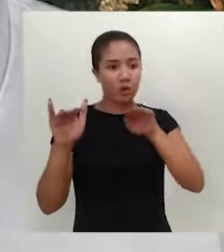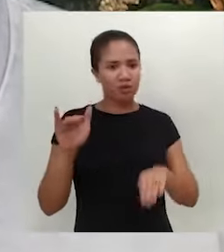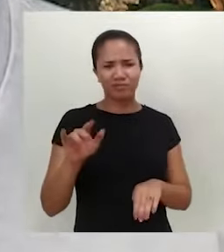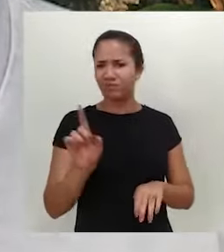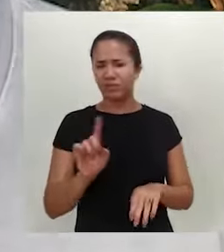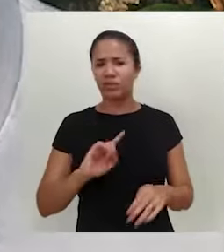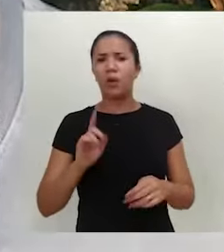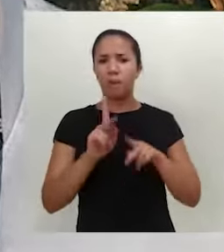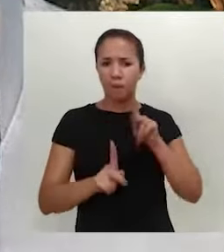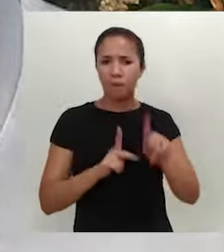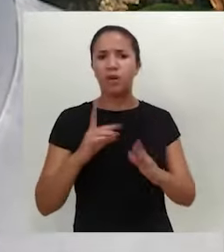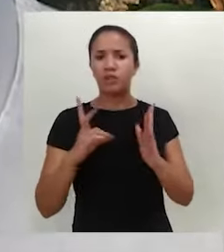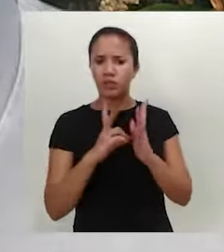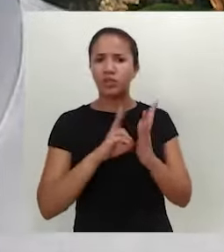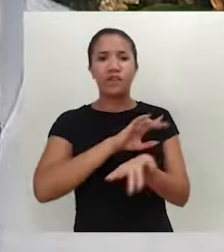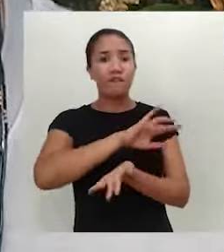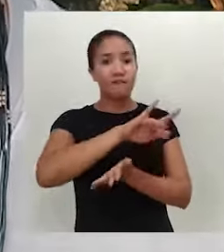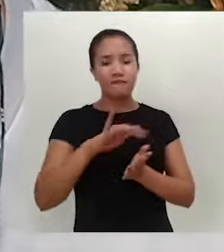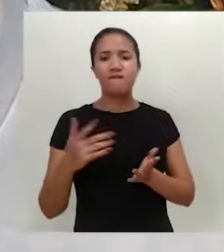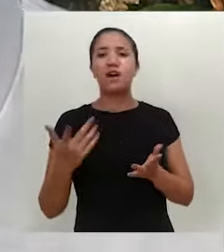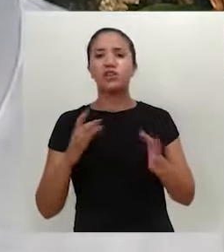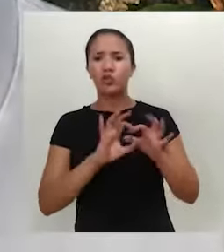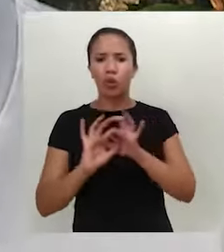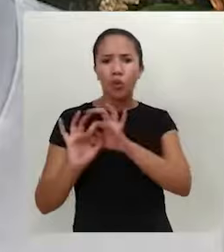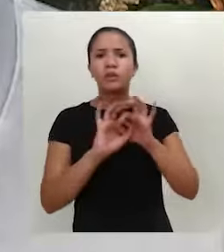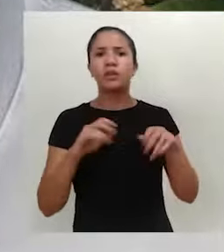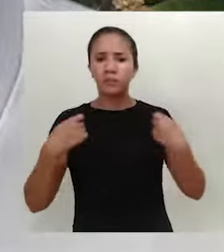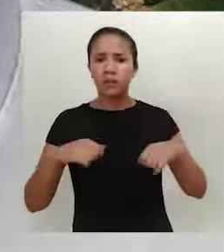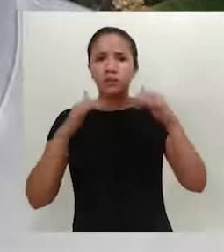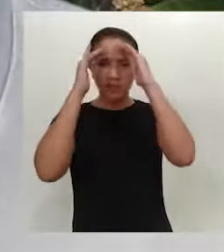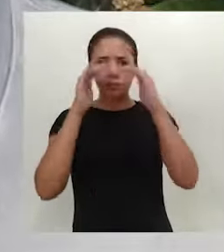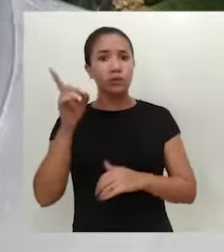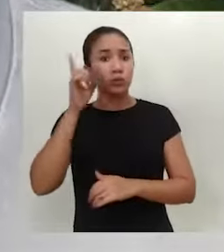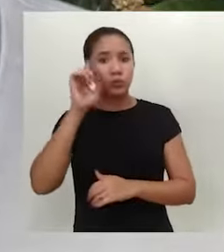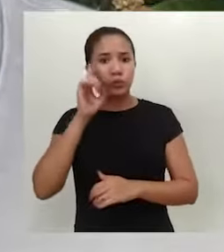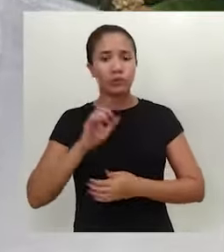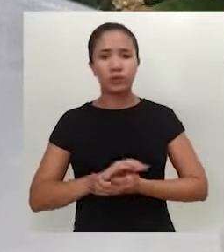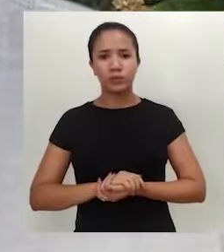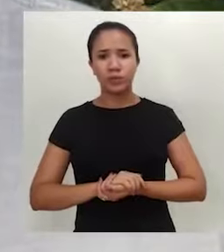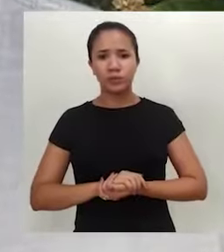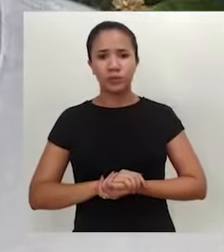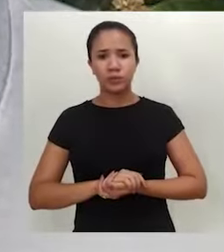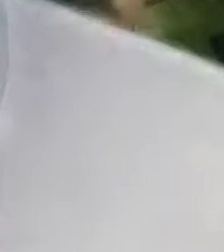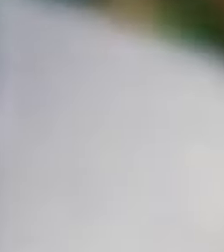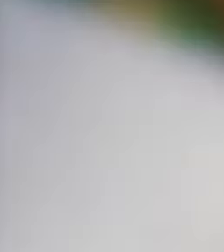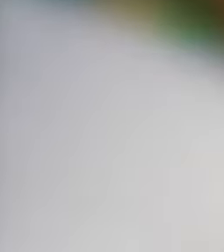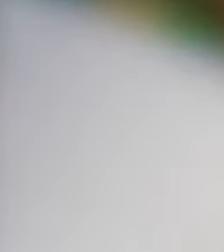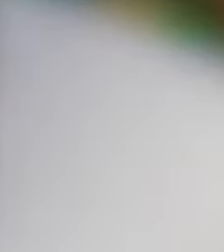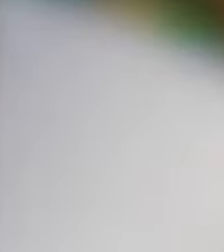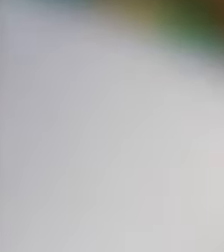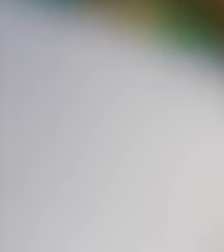ao outro. Povos indígenas são diversos, estão em diferentes contextos e merecem respeito todos os dias.